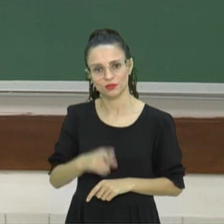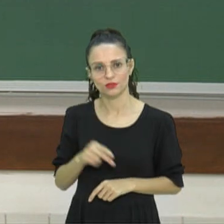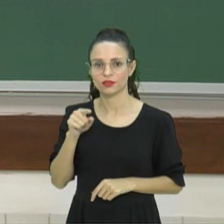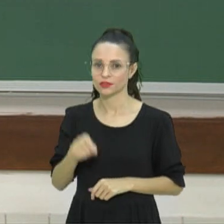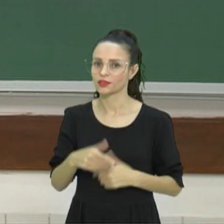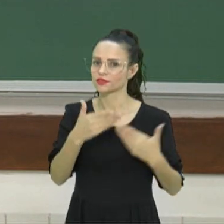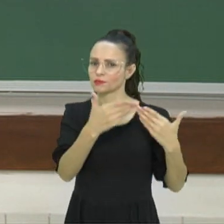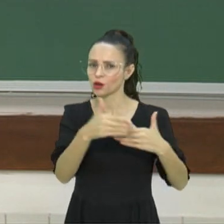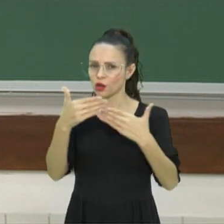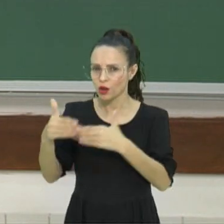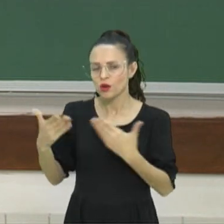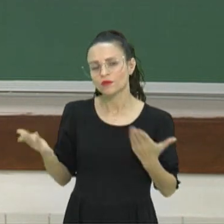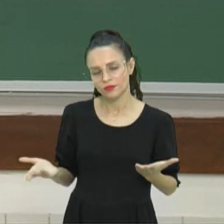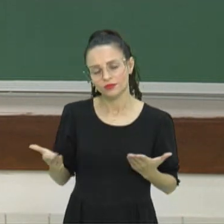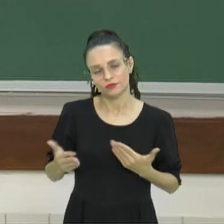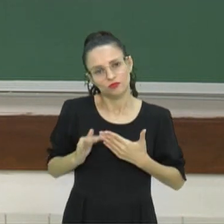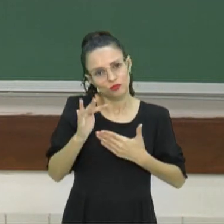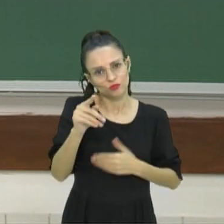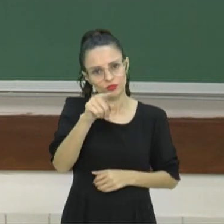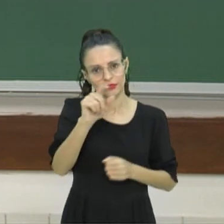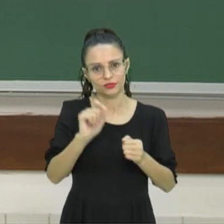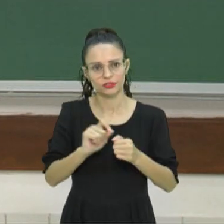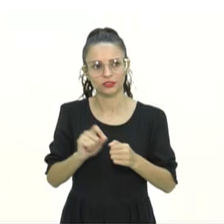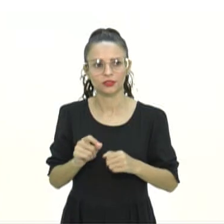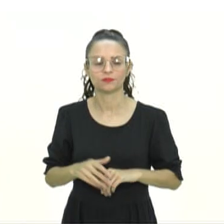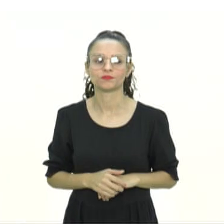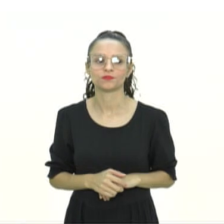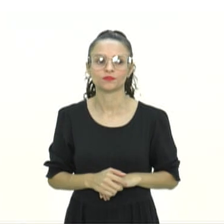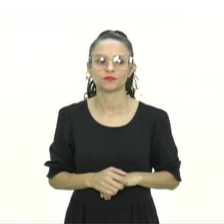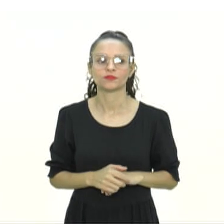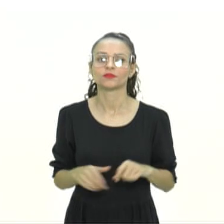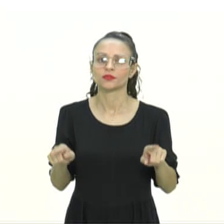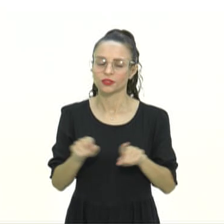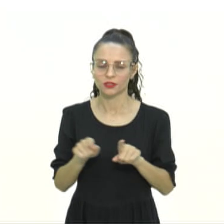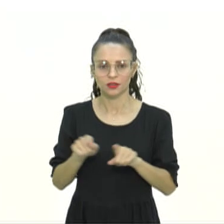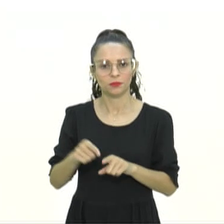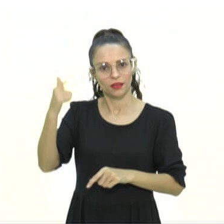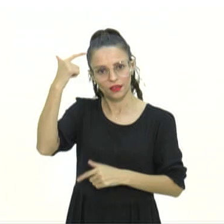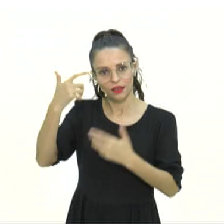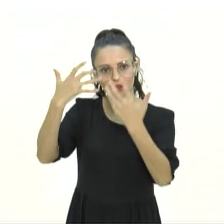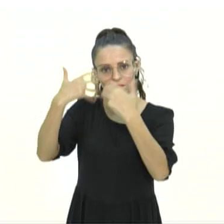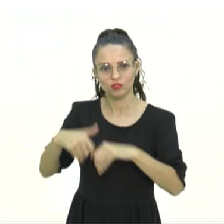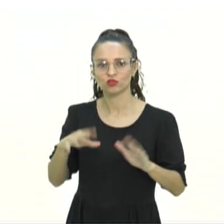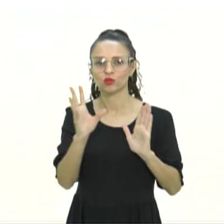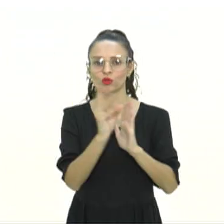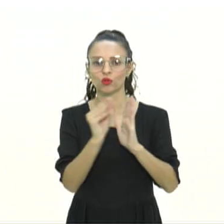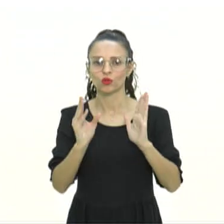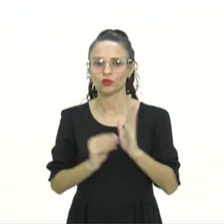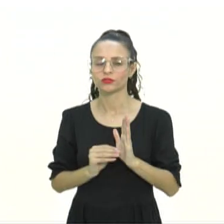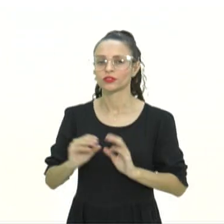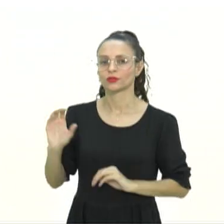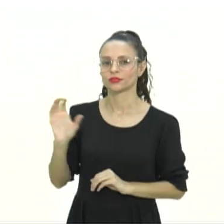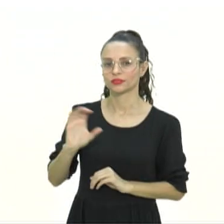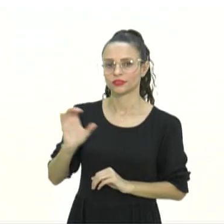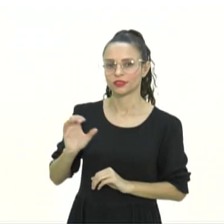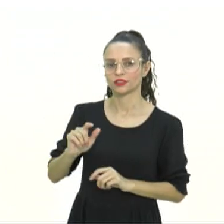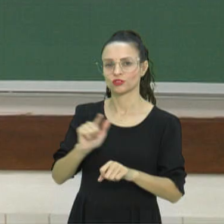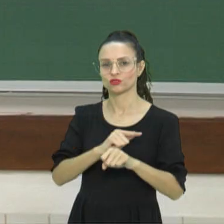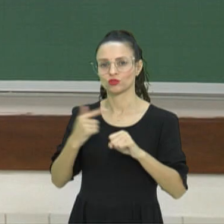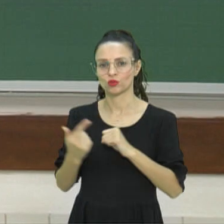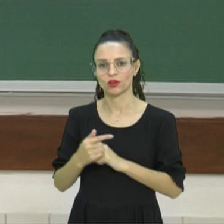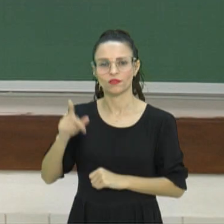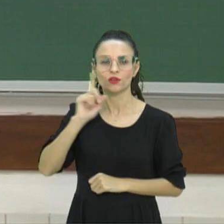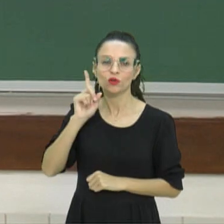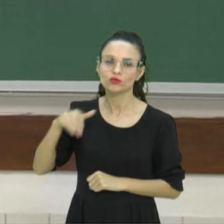nessas avaliações quando for fazer. Para além disso, foi possível refletir então os conteúdos da ciência geográfica no cotidiano.